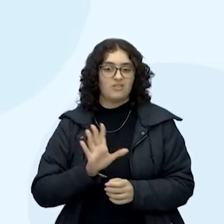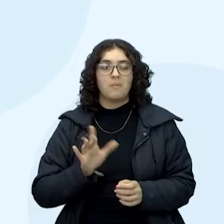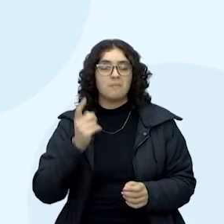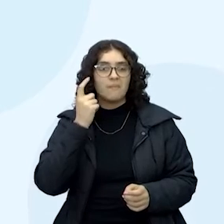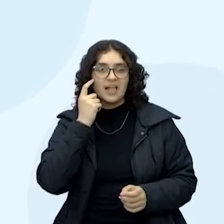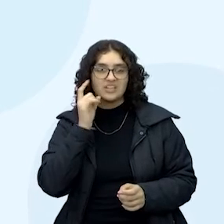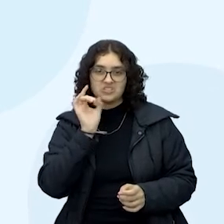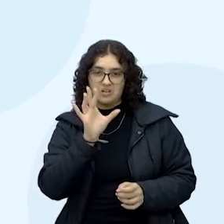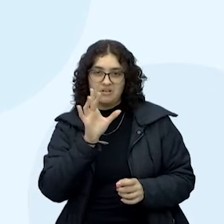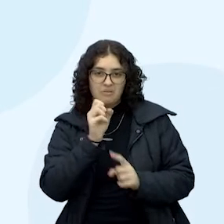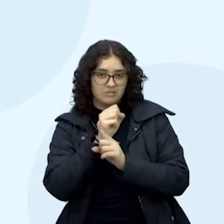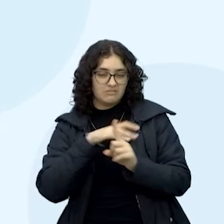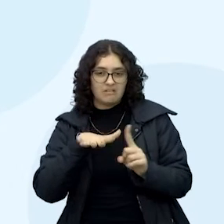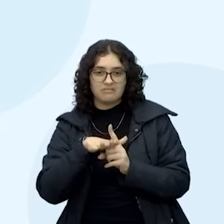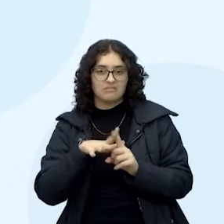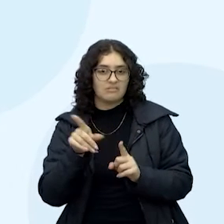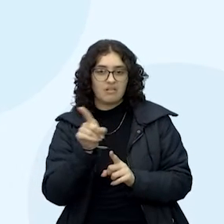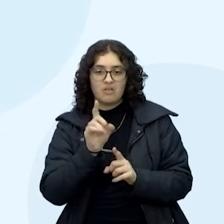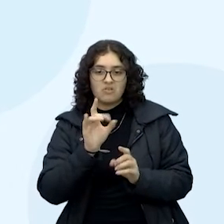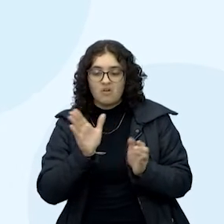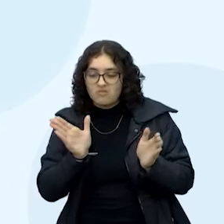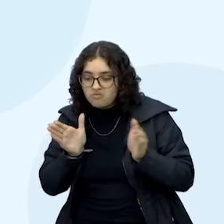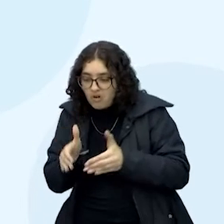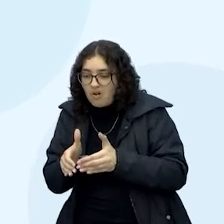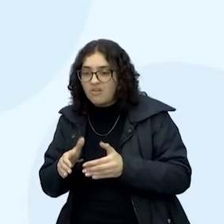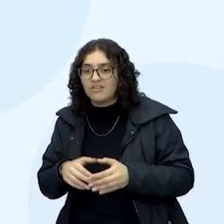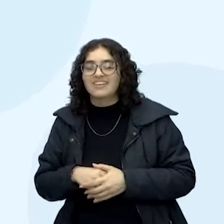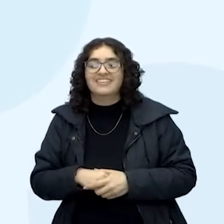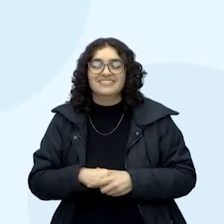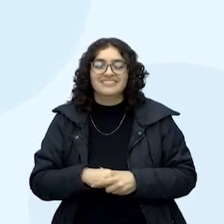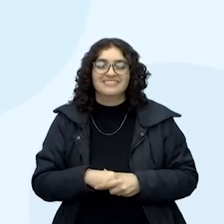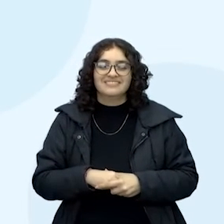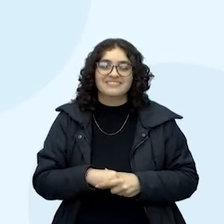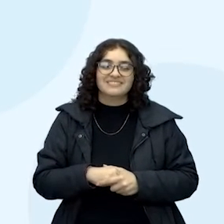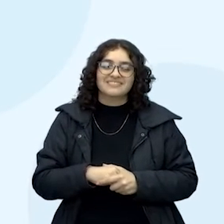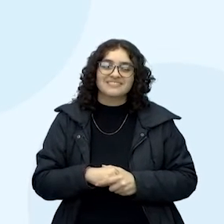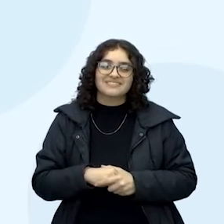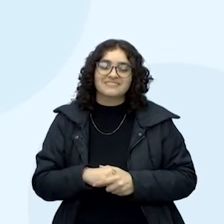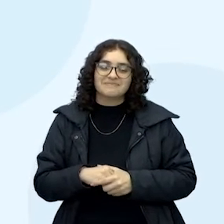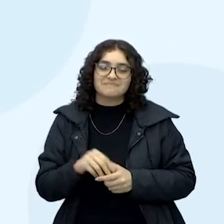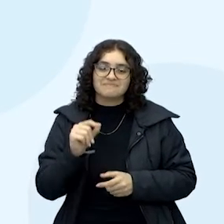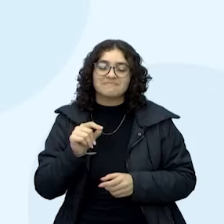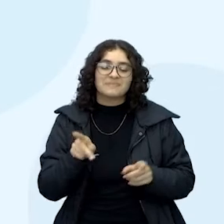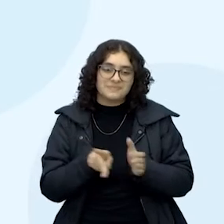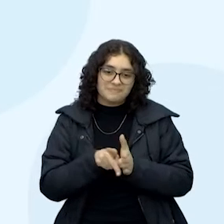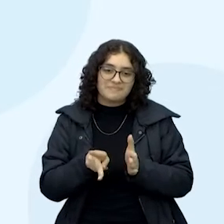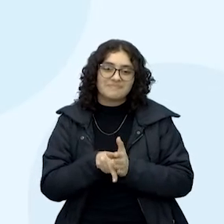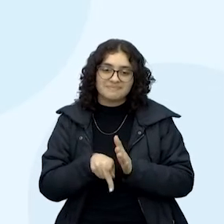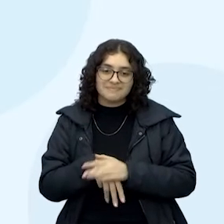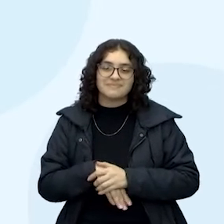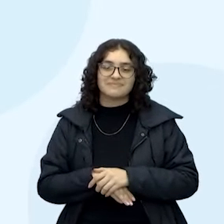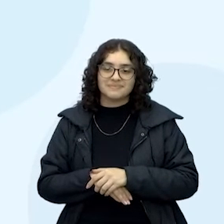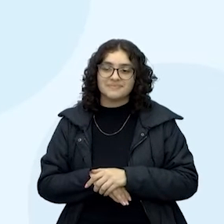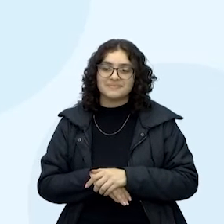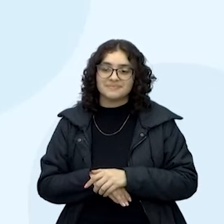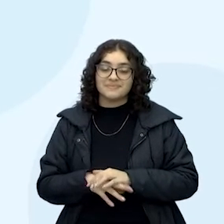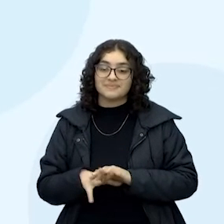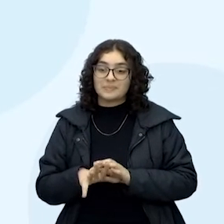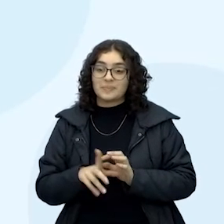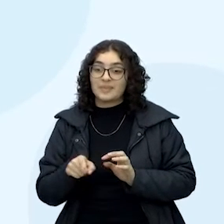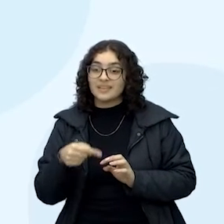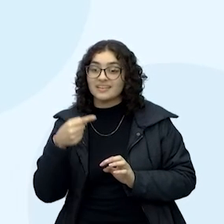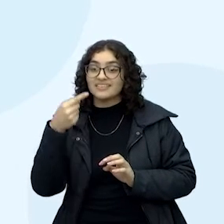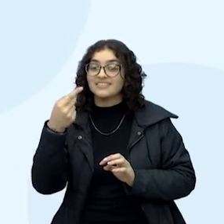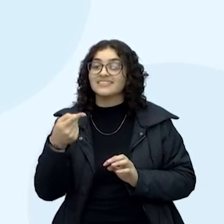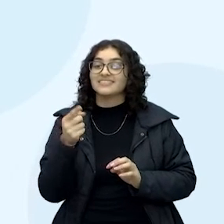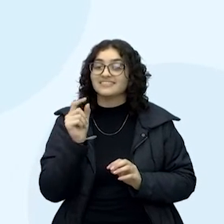população. Eles são aí, então, no caso, um grupo ilegítimo. Próximo item é